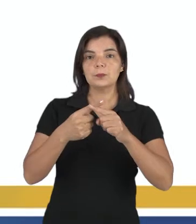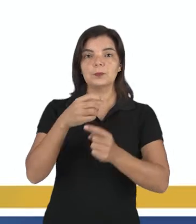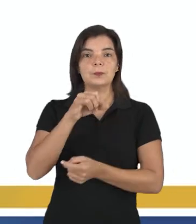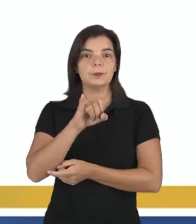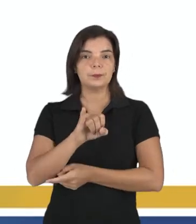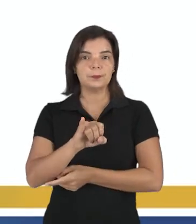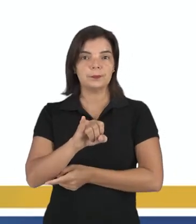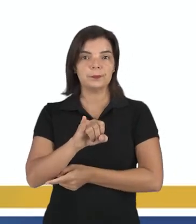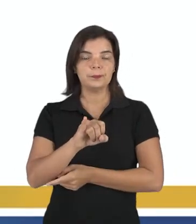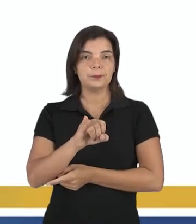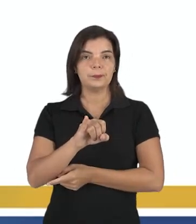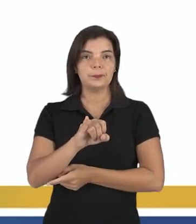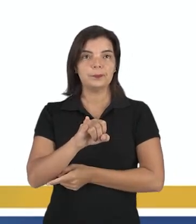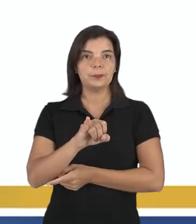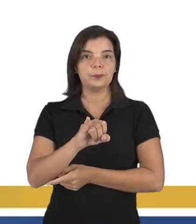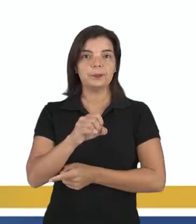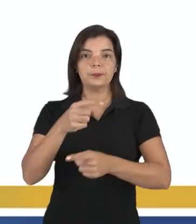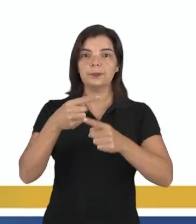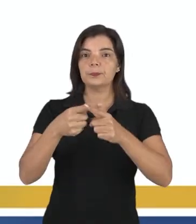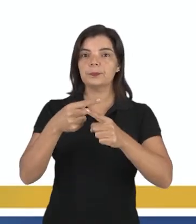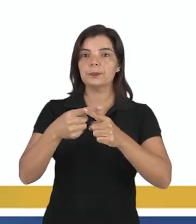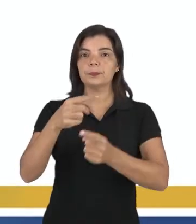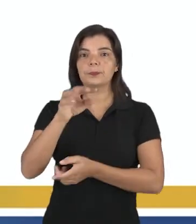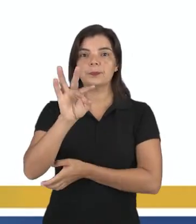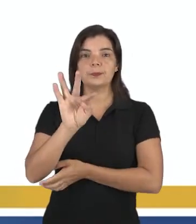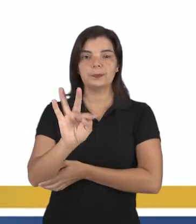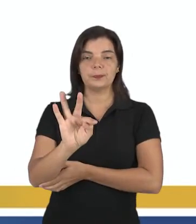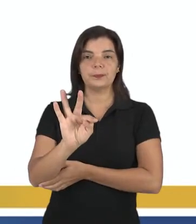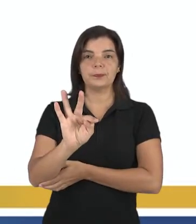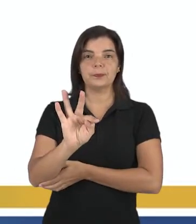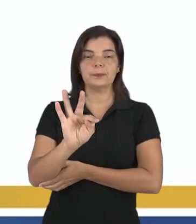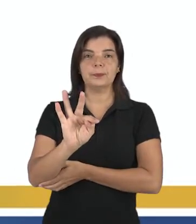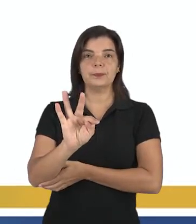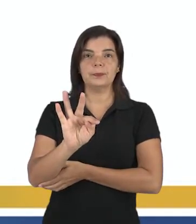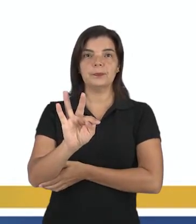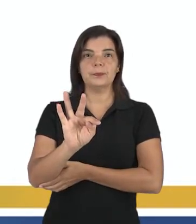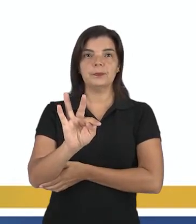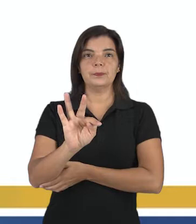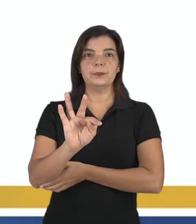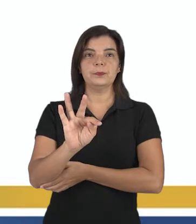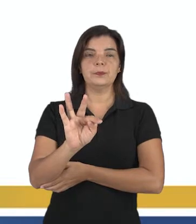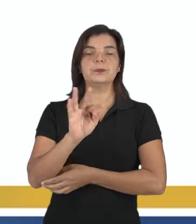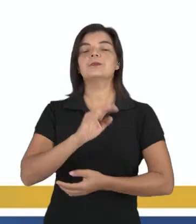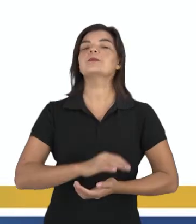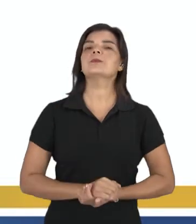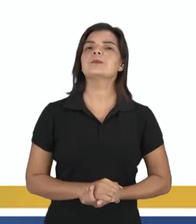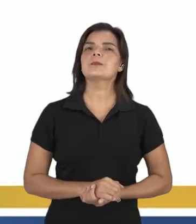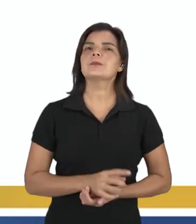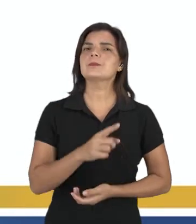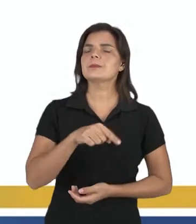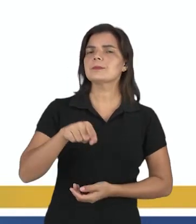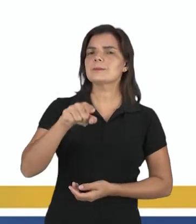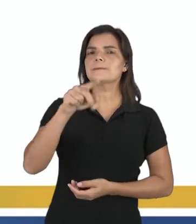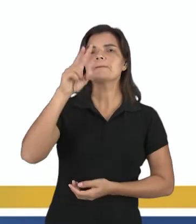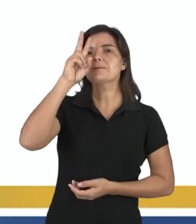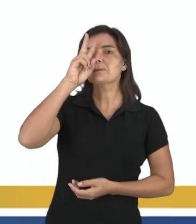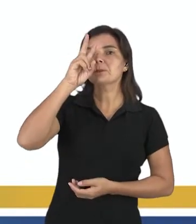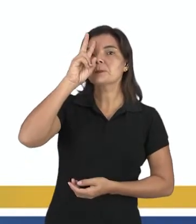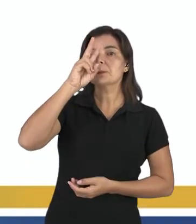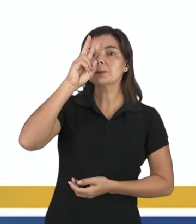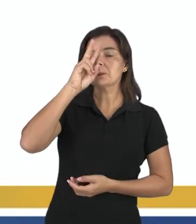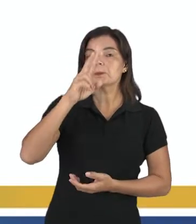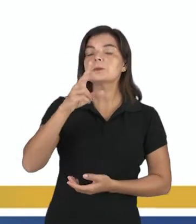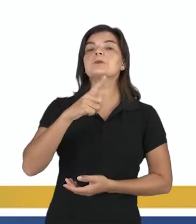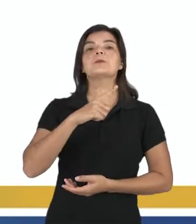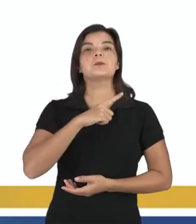multiplicado pela taxa, que por sua vez é multiplicado pelo tempo. E aí vocês vão relembrar